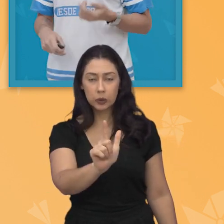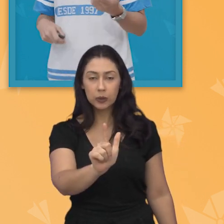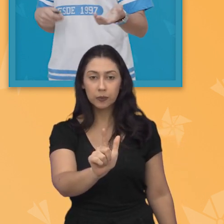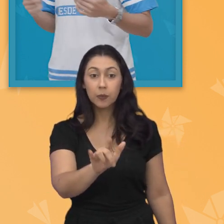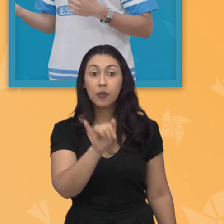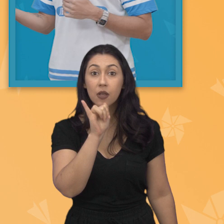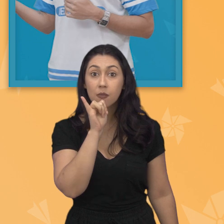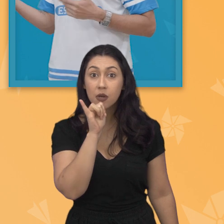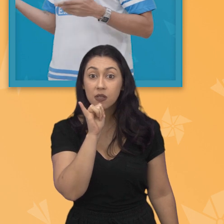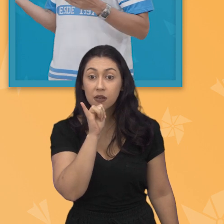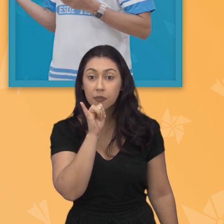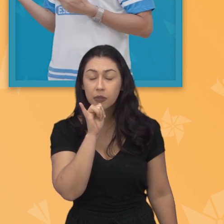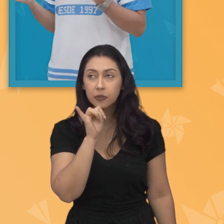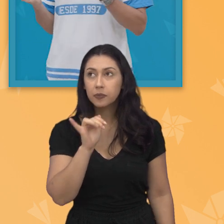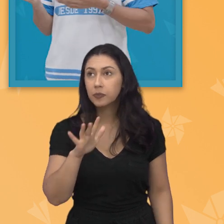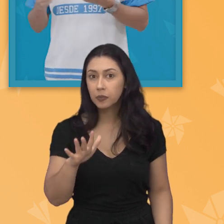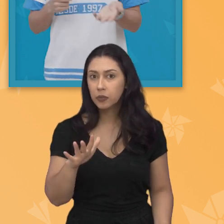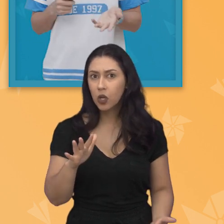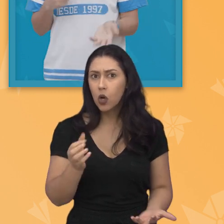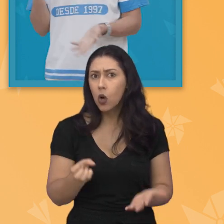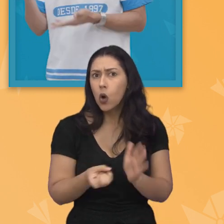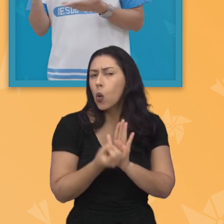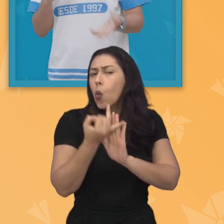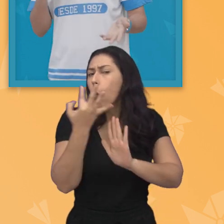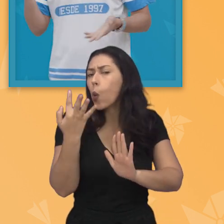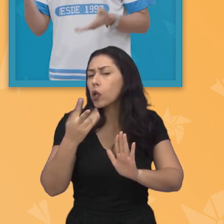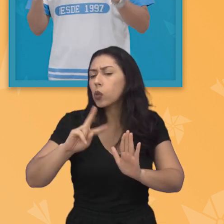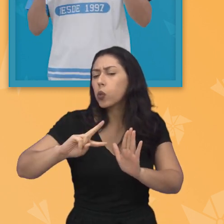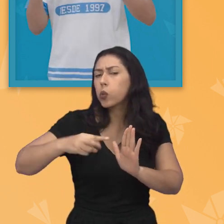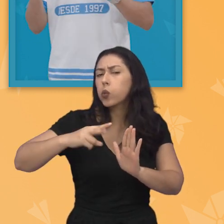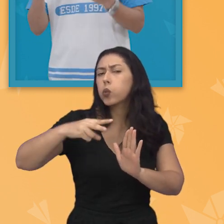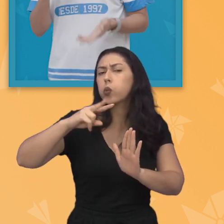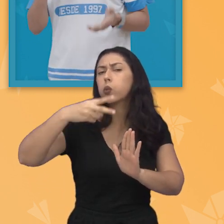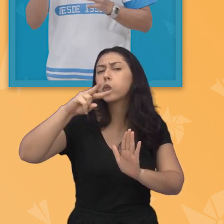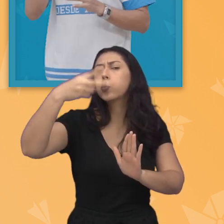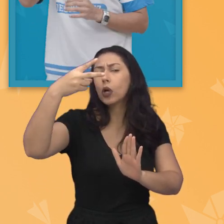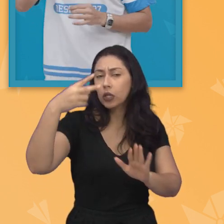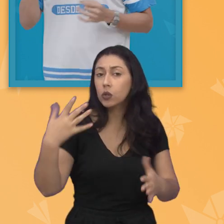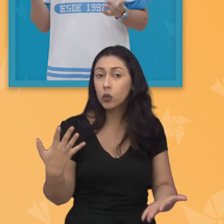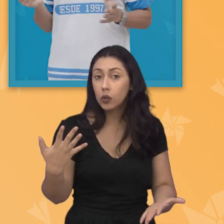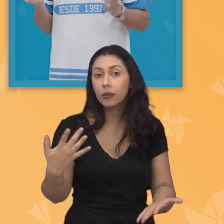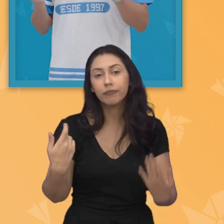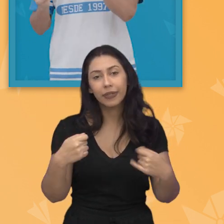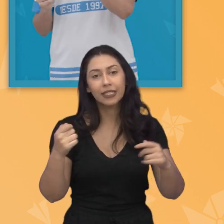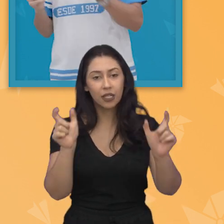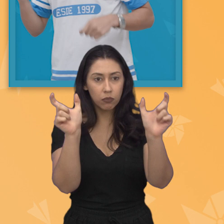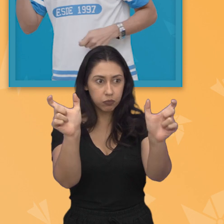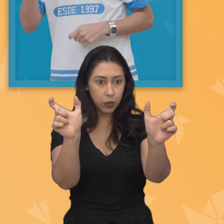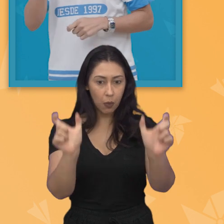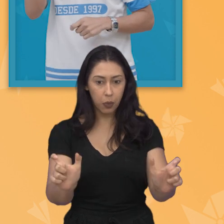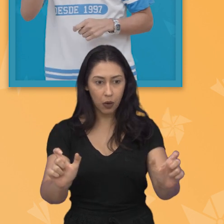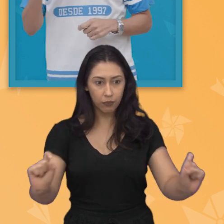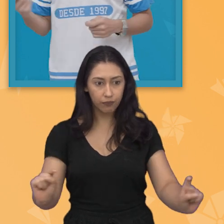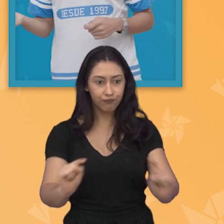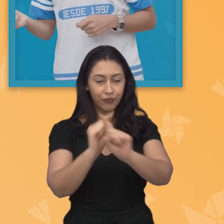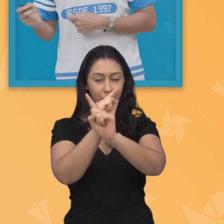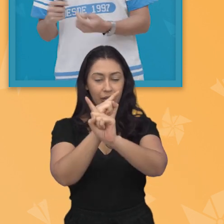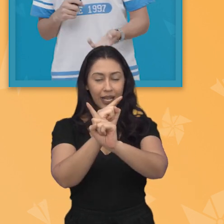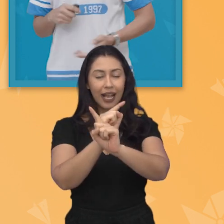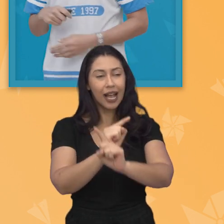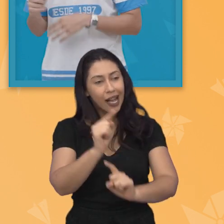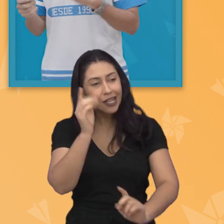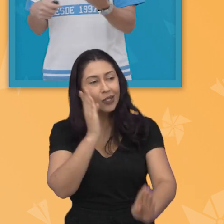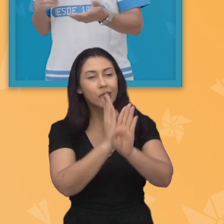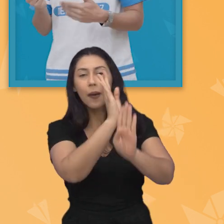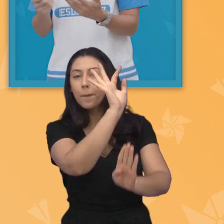está pedindo. Por exemplo, a gente vai calcular, por exemplo, a questão do rendimento, a gente vai sempre chegar na regra de 3 ali para calcular, por exemplo, o X, esse X vai entregar o que é o